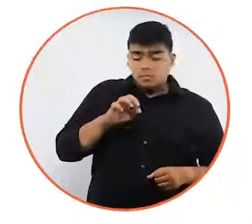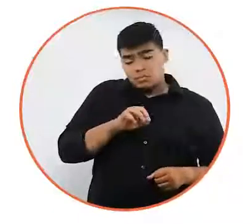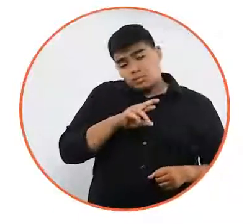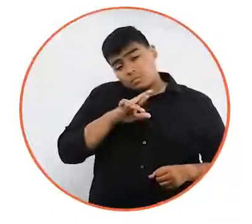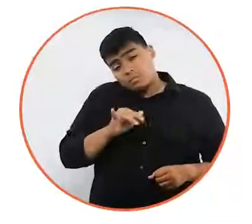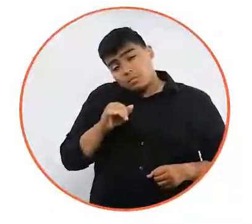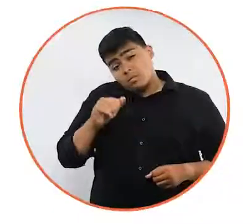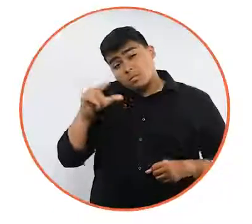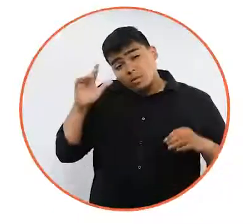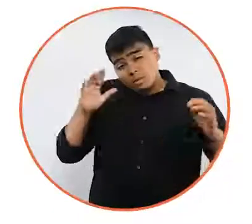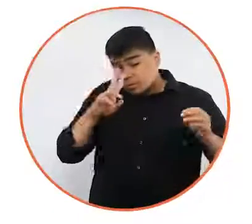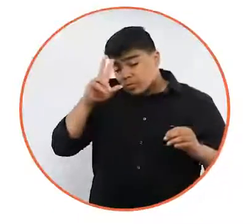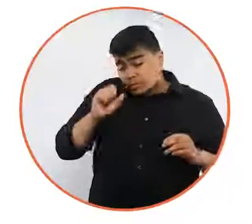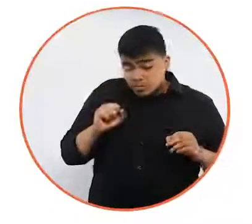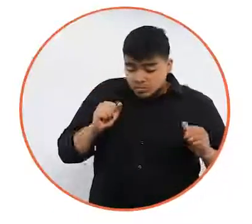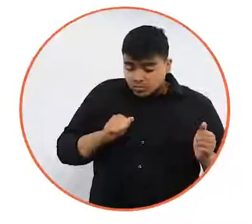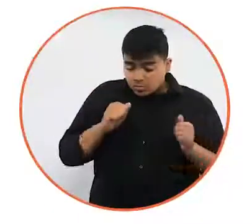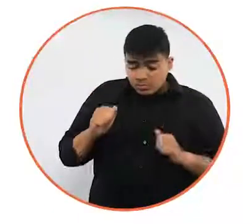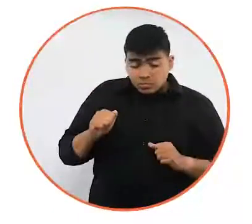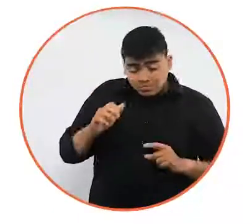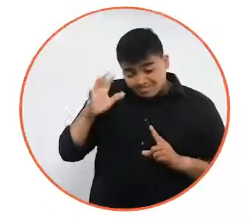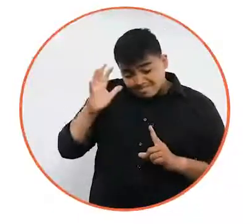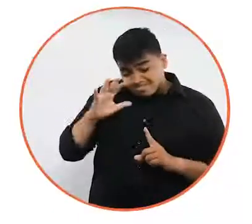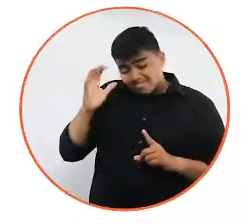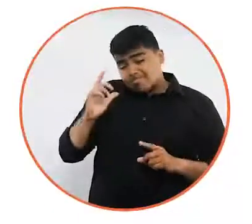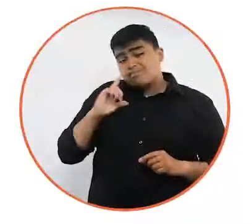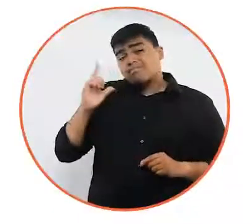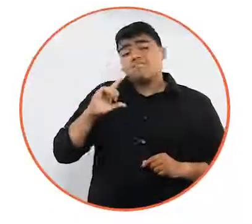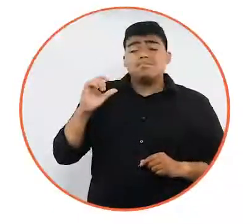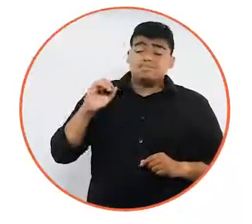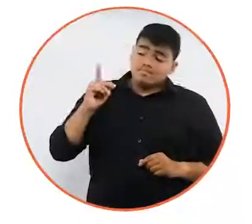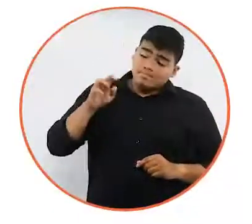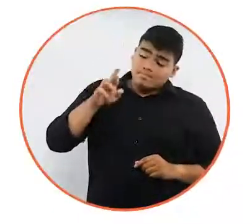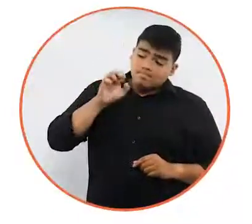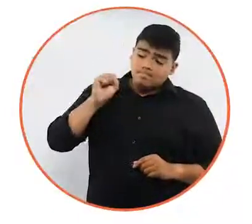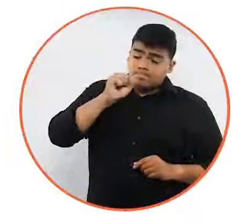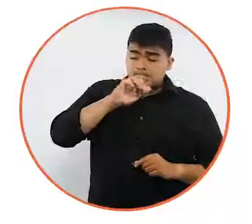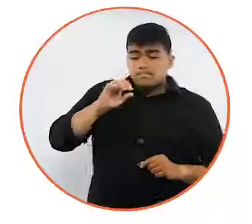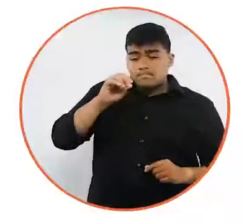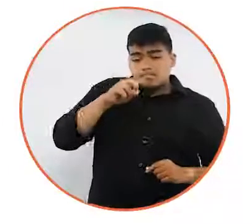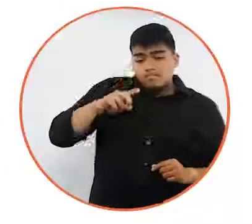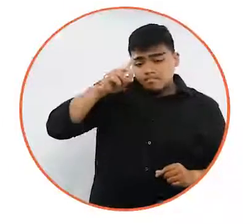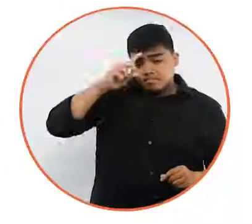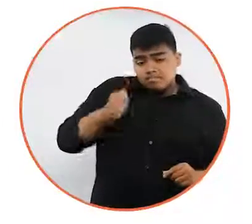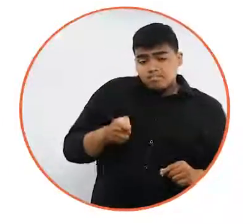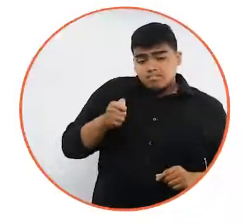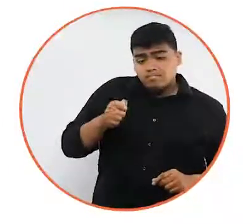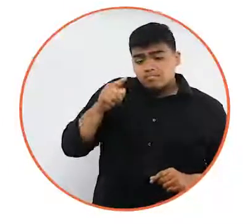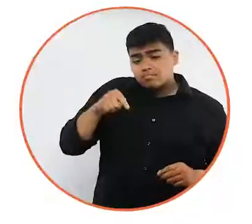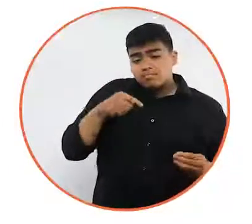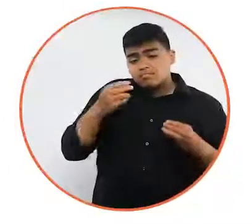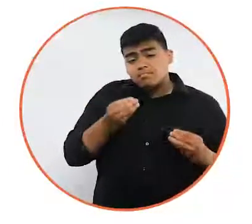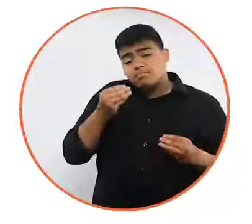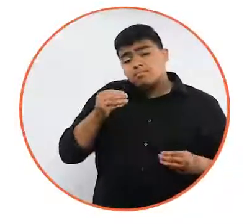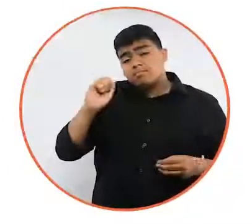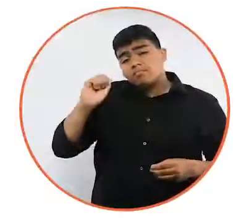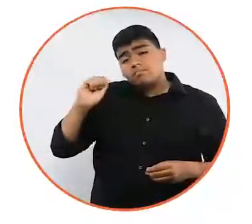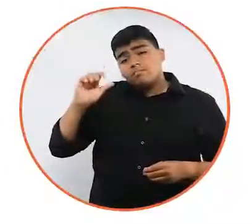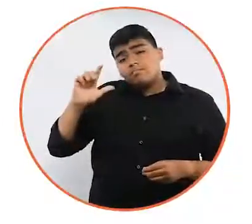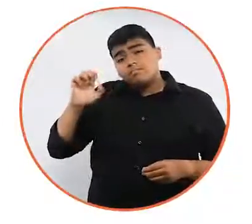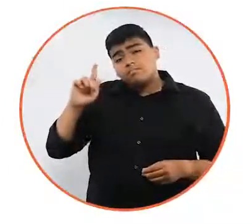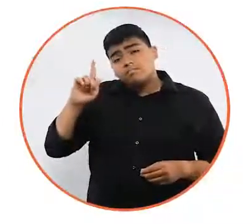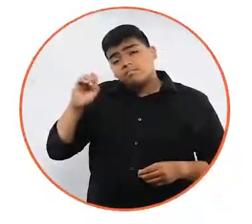de alegorias de forte poder e impacto. A gente já falava isso quando interpretava o texto. Ou seja, o momento de opressão, que é ali o momento da